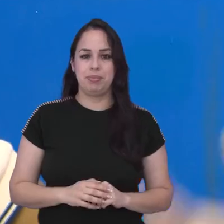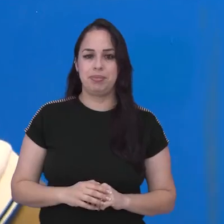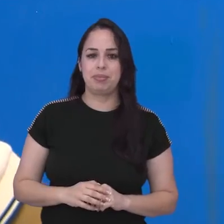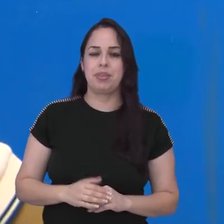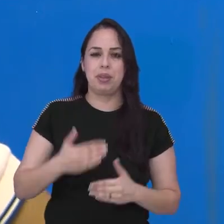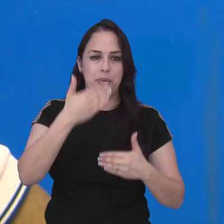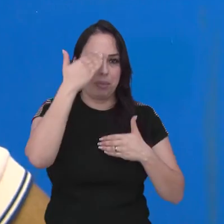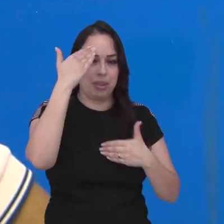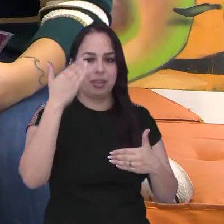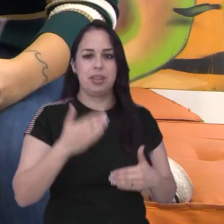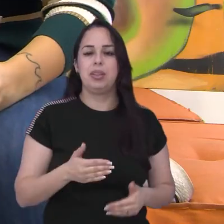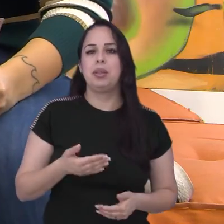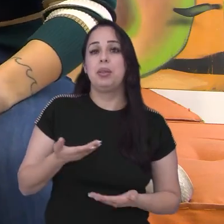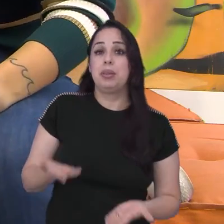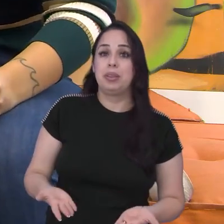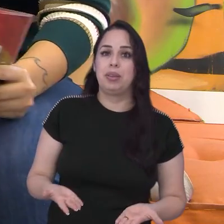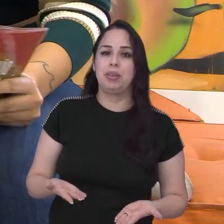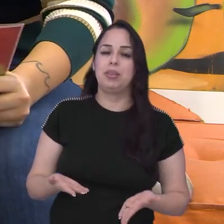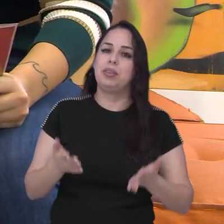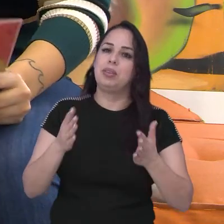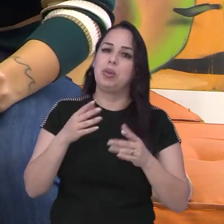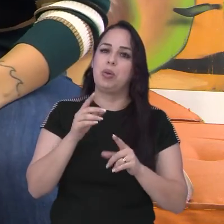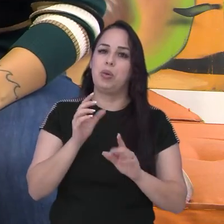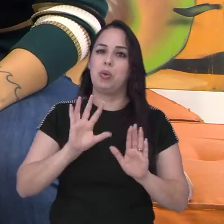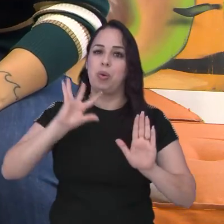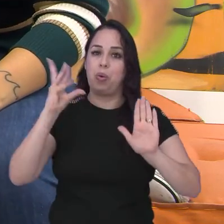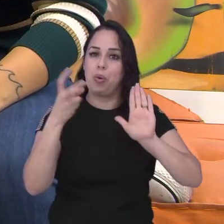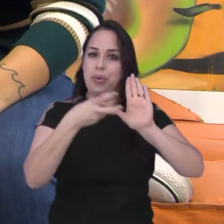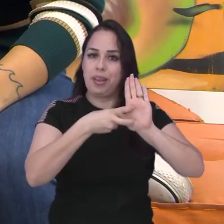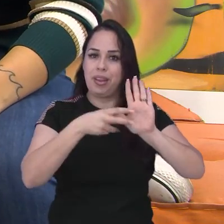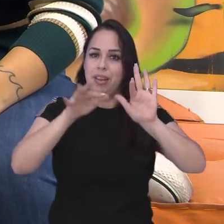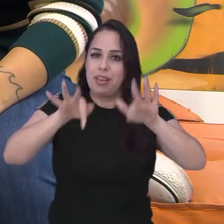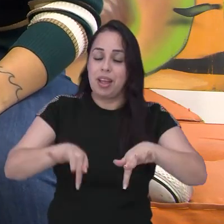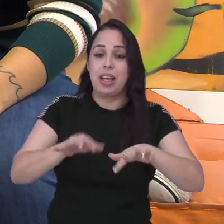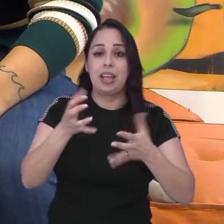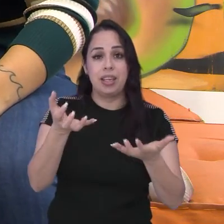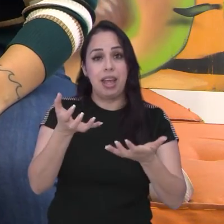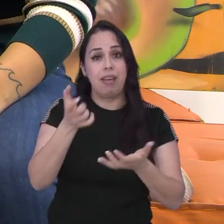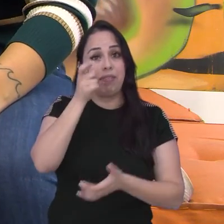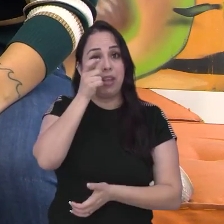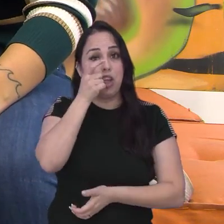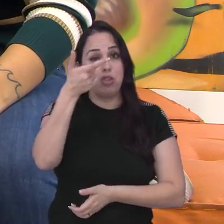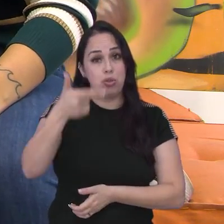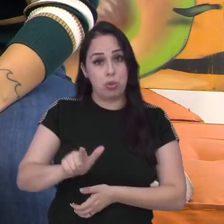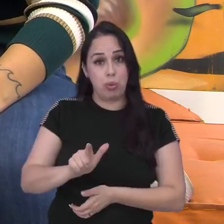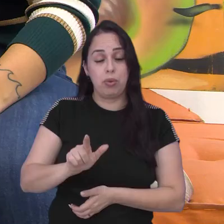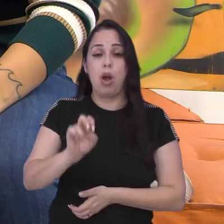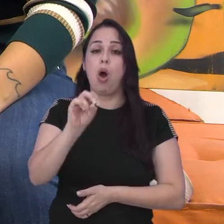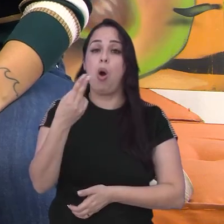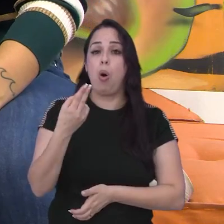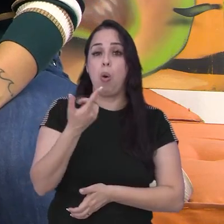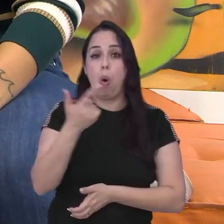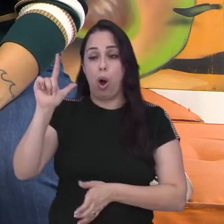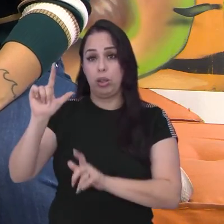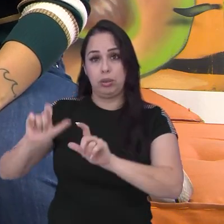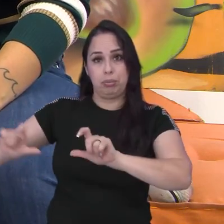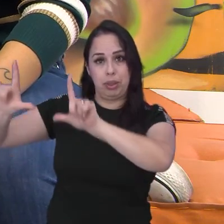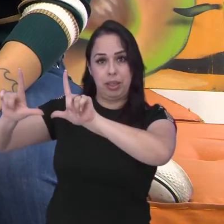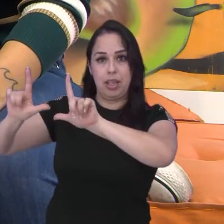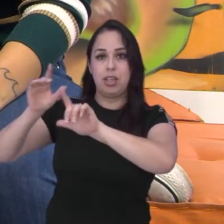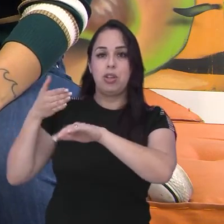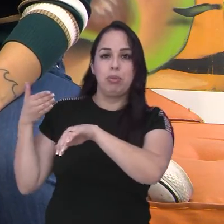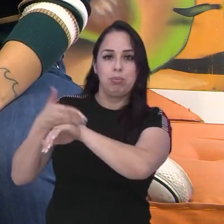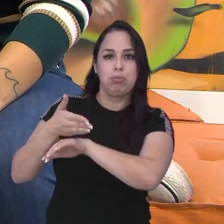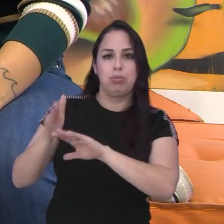também. Obrigada. Bom, pessoal, então é isso. Conexão Cultura fica por aqui. Se você quiser assistir esse programa novamente ou qualquer outro, é